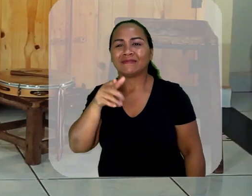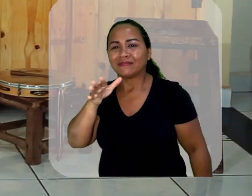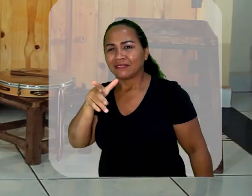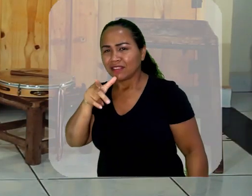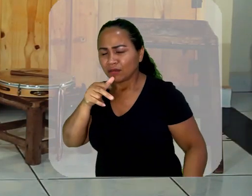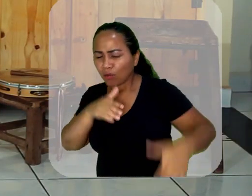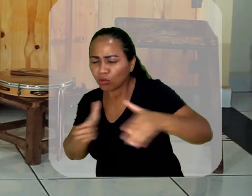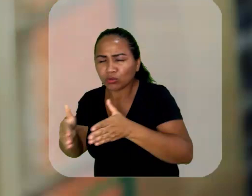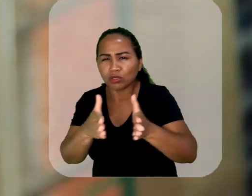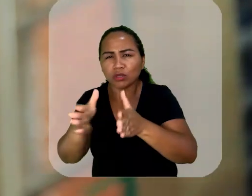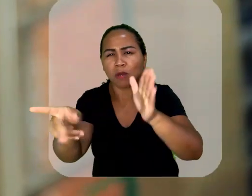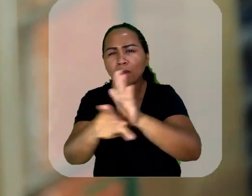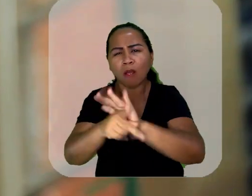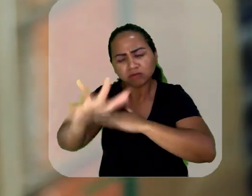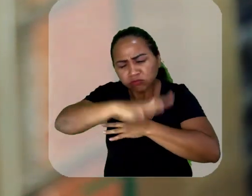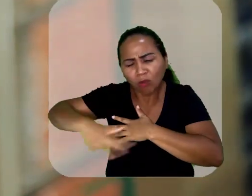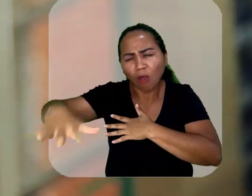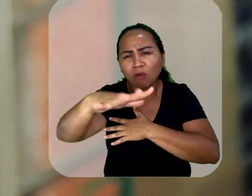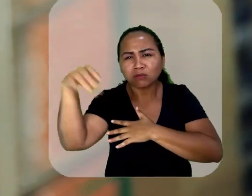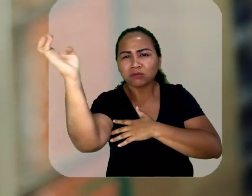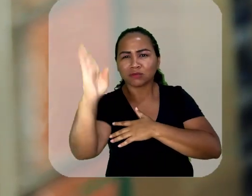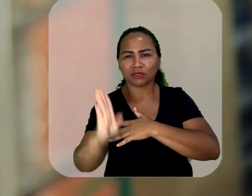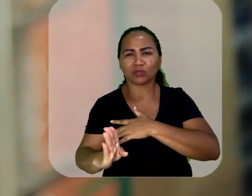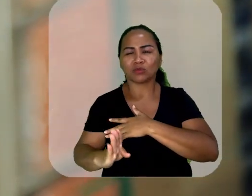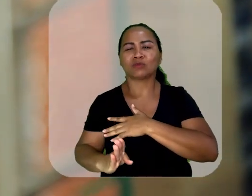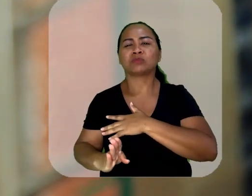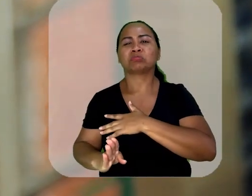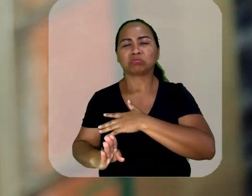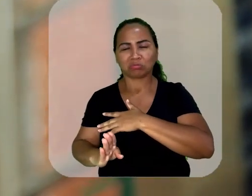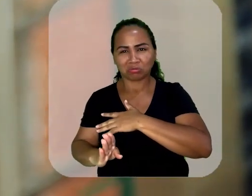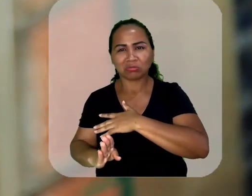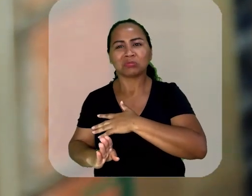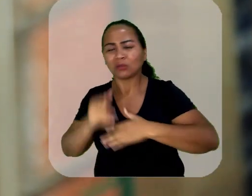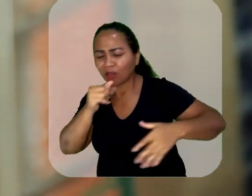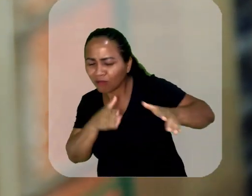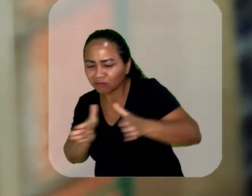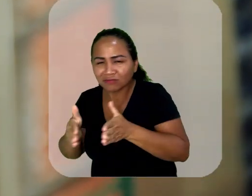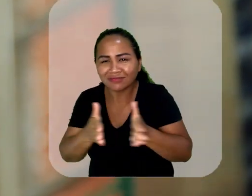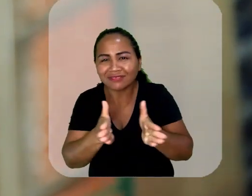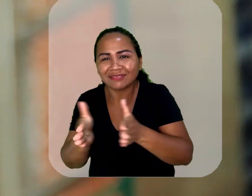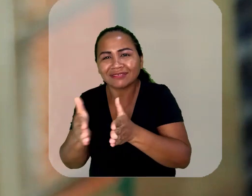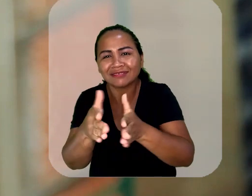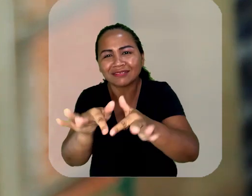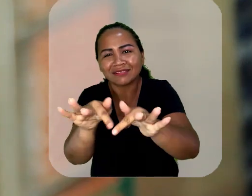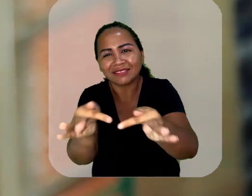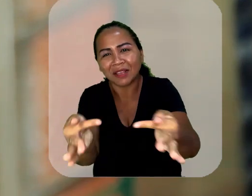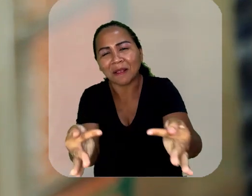salve os rios do Brasil, os igarapés e suas águazinhas tão